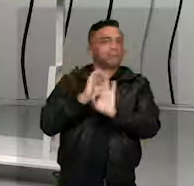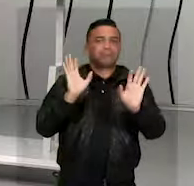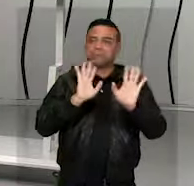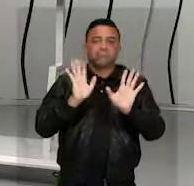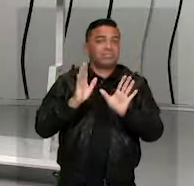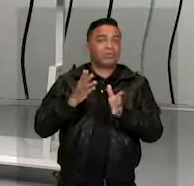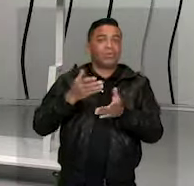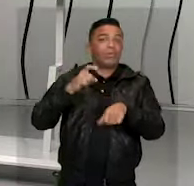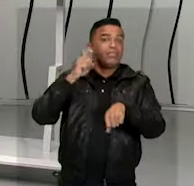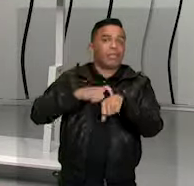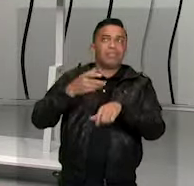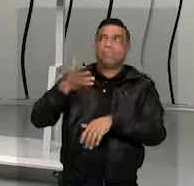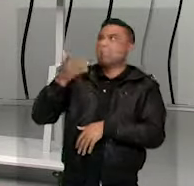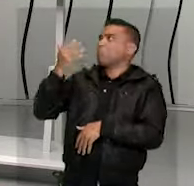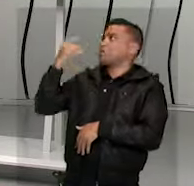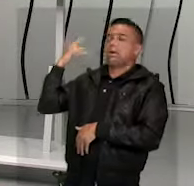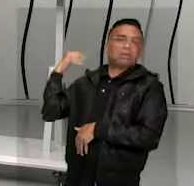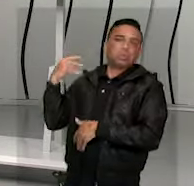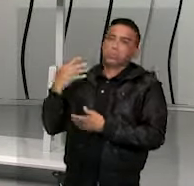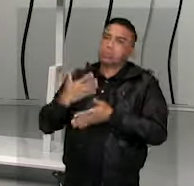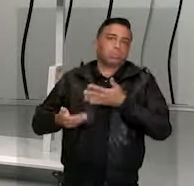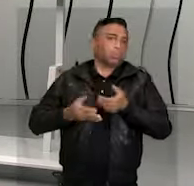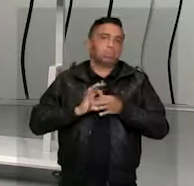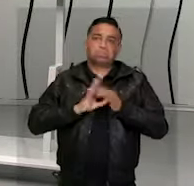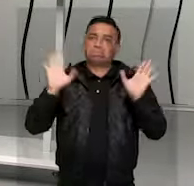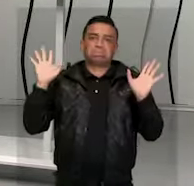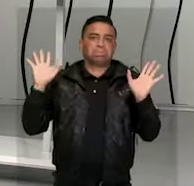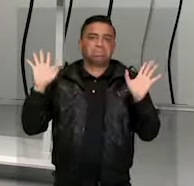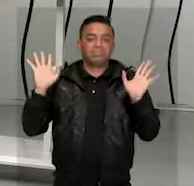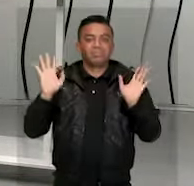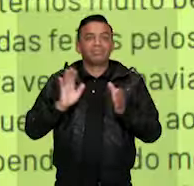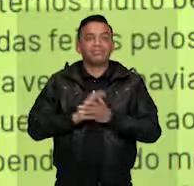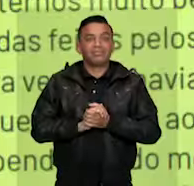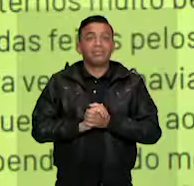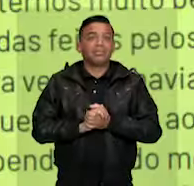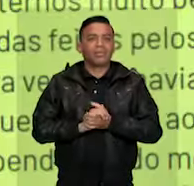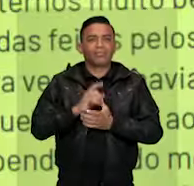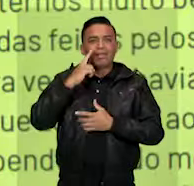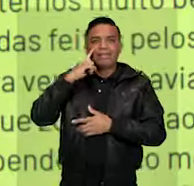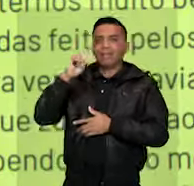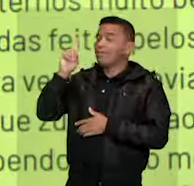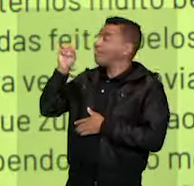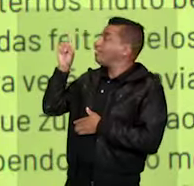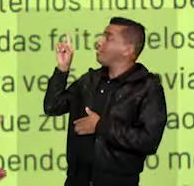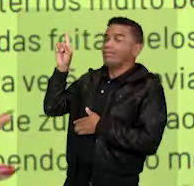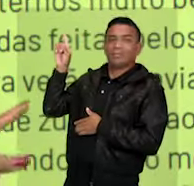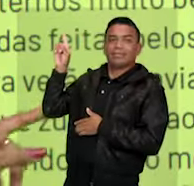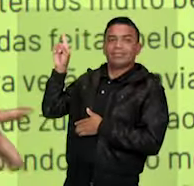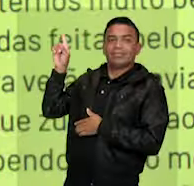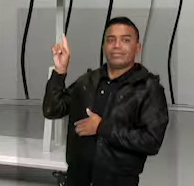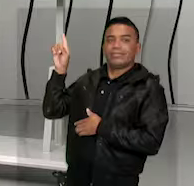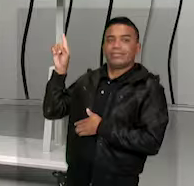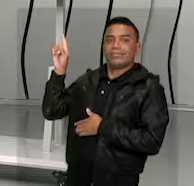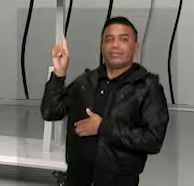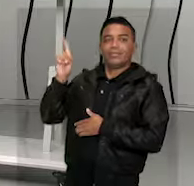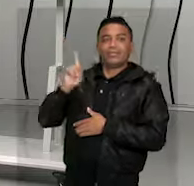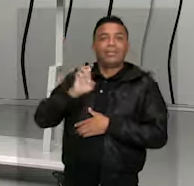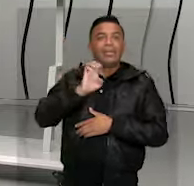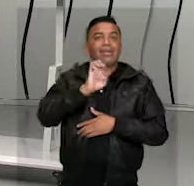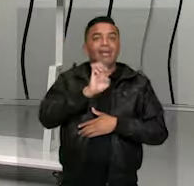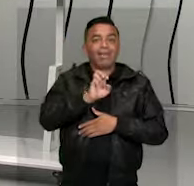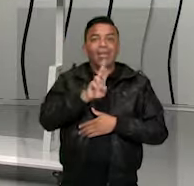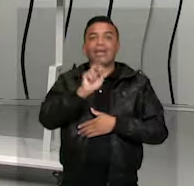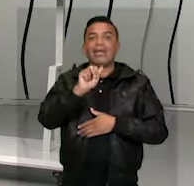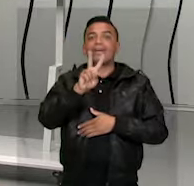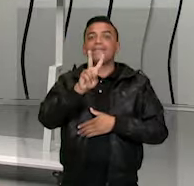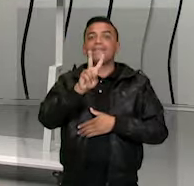vez, é difusa, serve para qualquer tempo. Aqui tem certa vez, aqui também tem era verão, né? Também